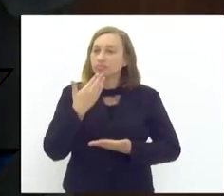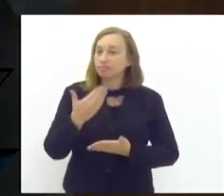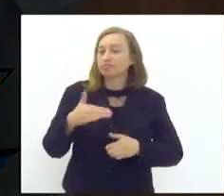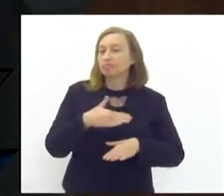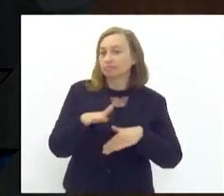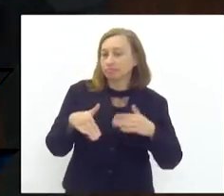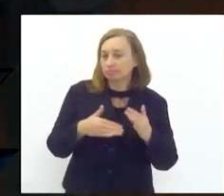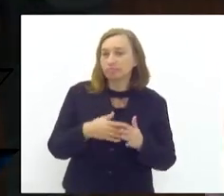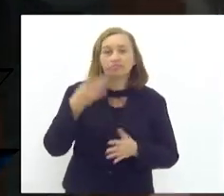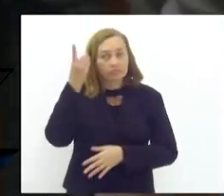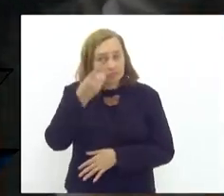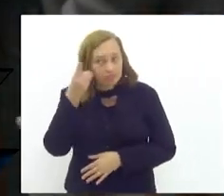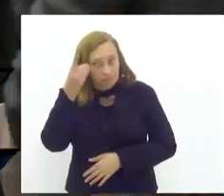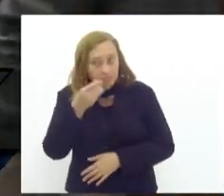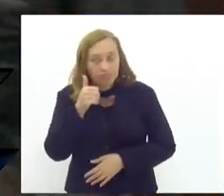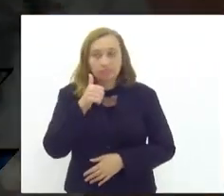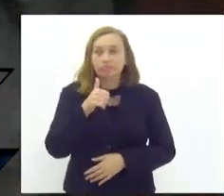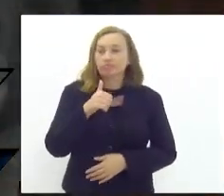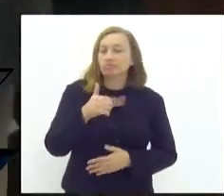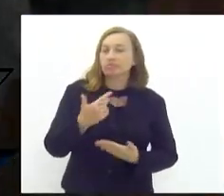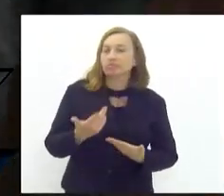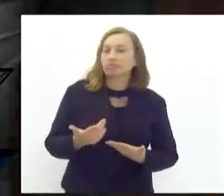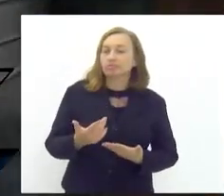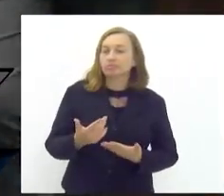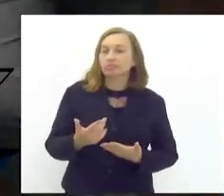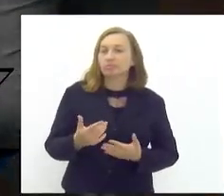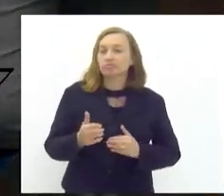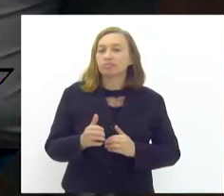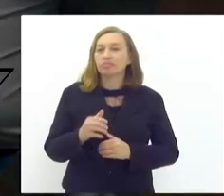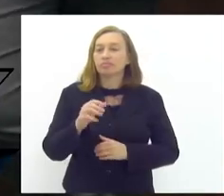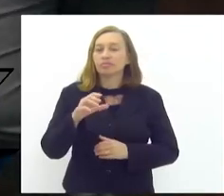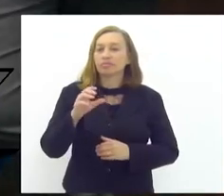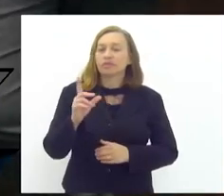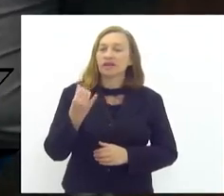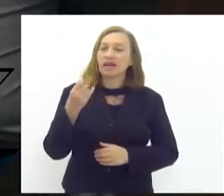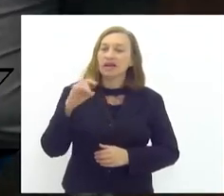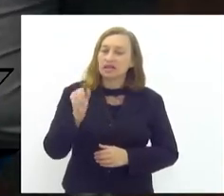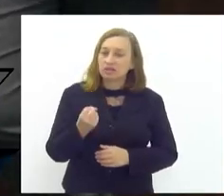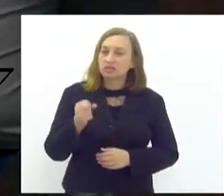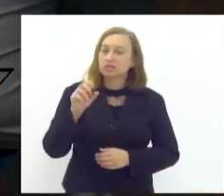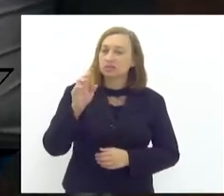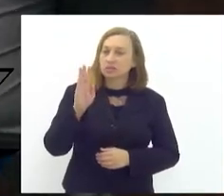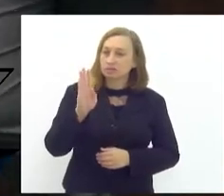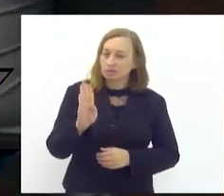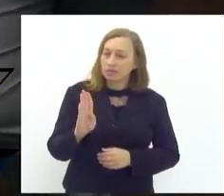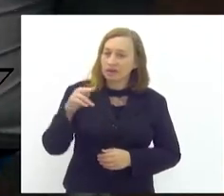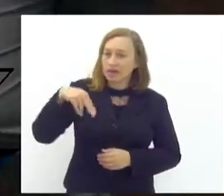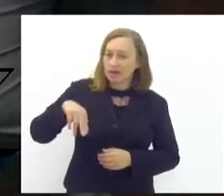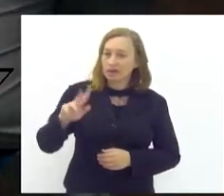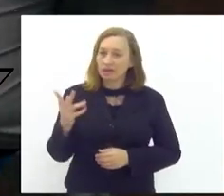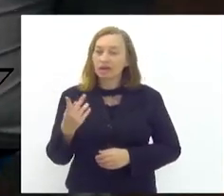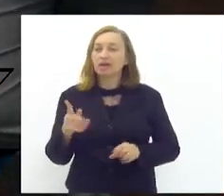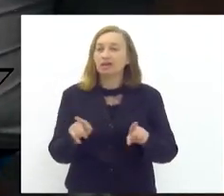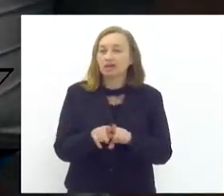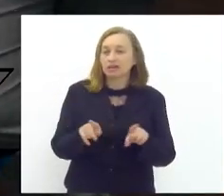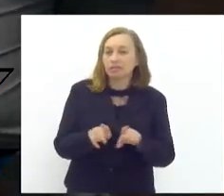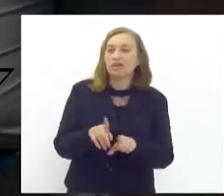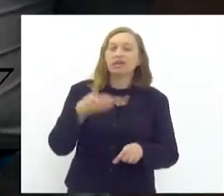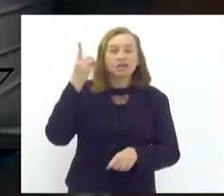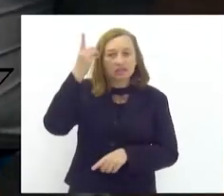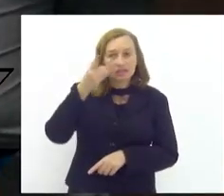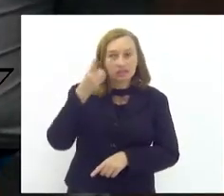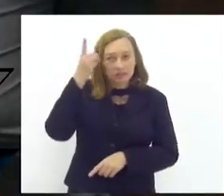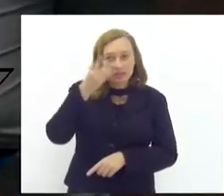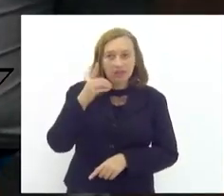deputados deputados deputados e autores Deputado aqui Carlinhos BNH deputada índia que considerem a Procuradoria